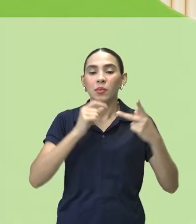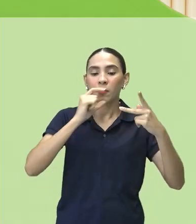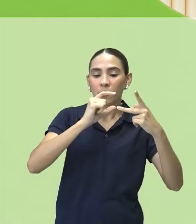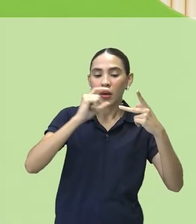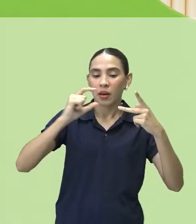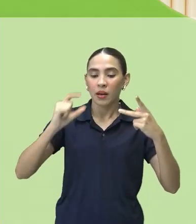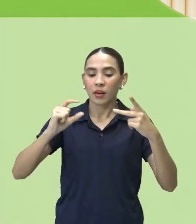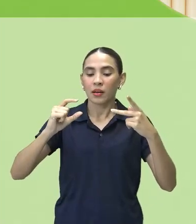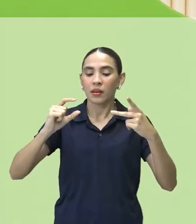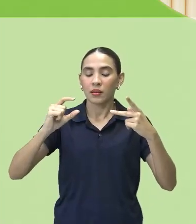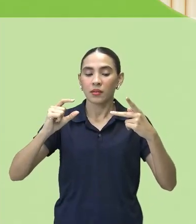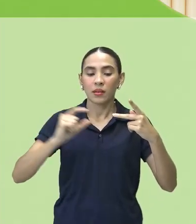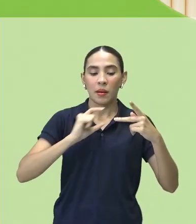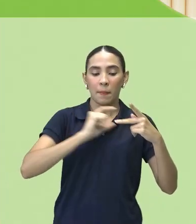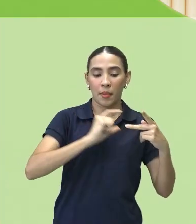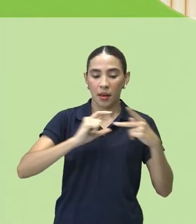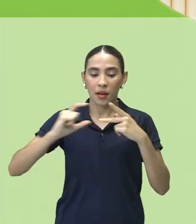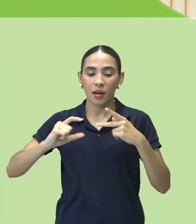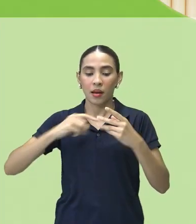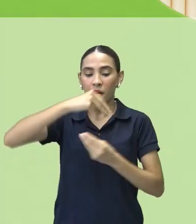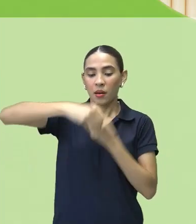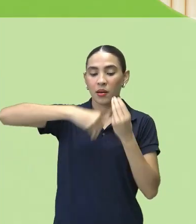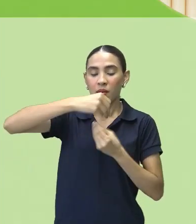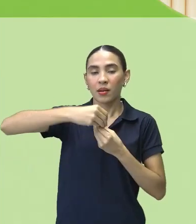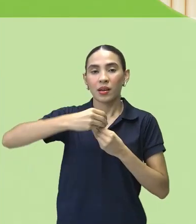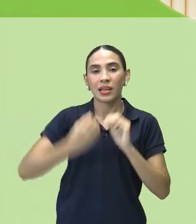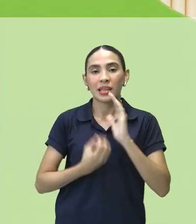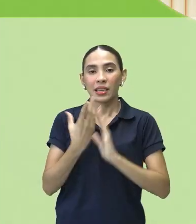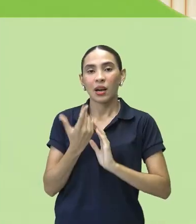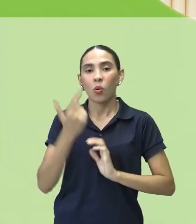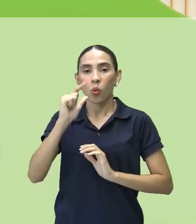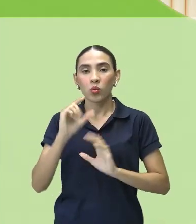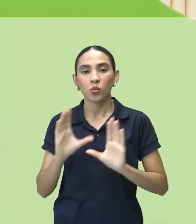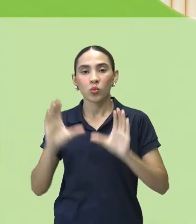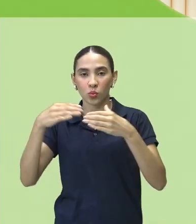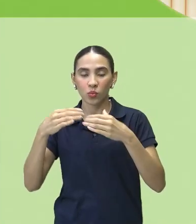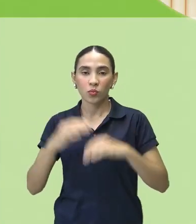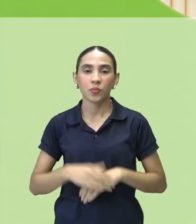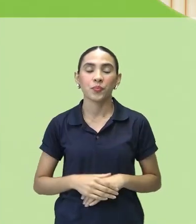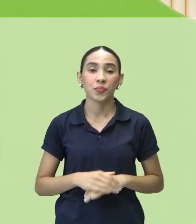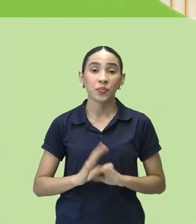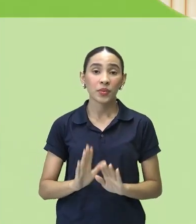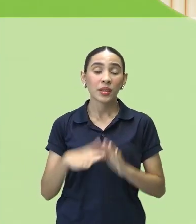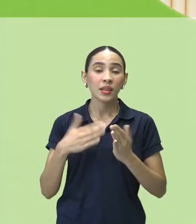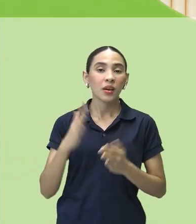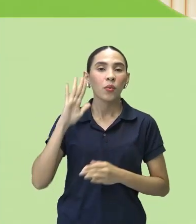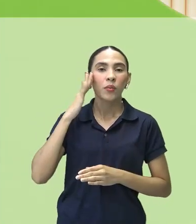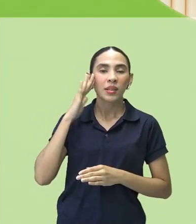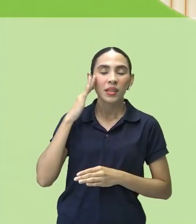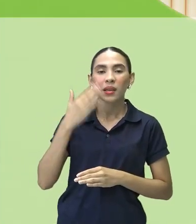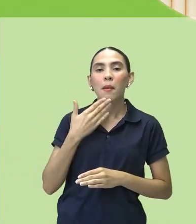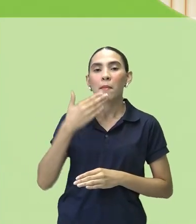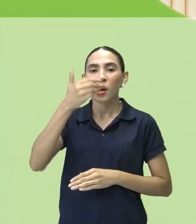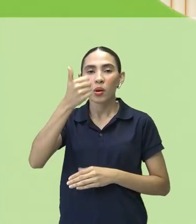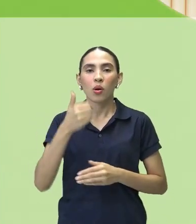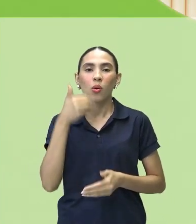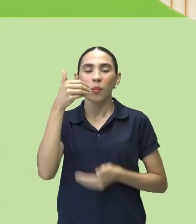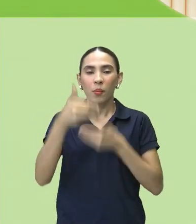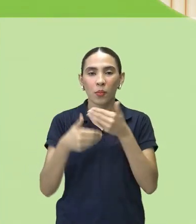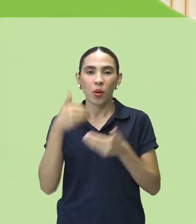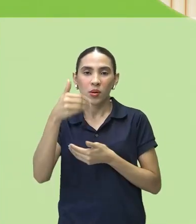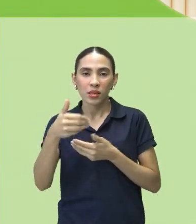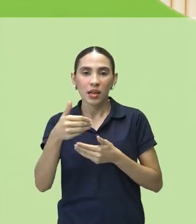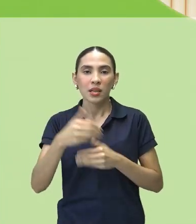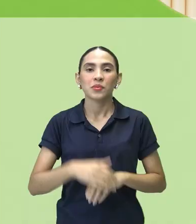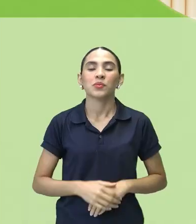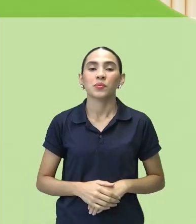indivíduo para outro para formar um terceiro indivíduo. Para a gente entender melhor o processo do